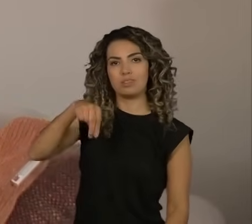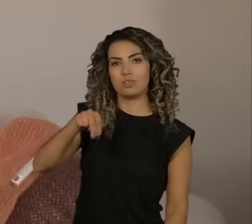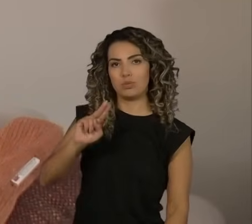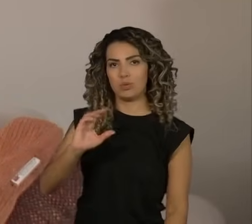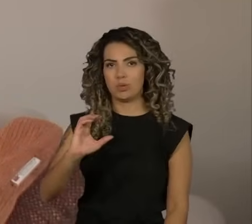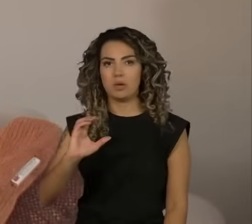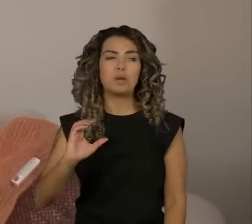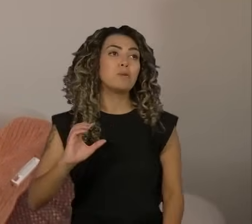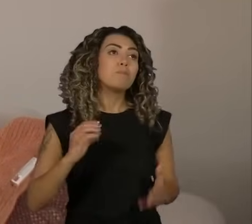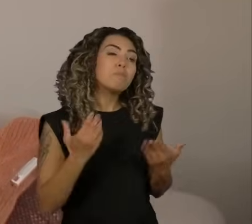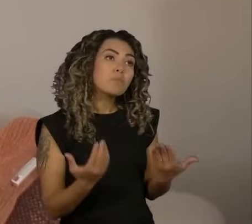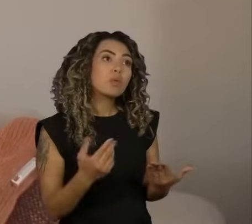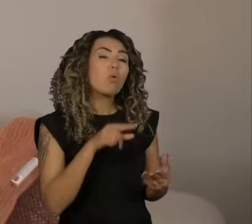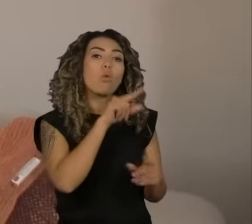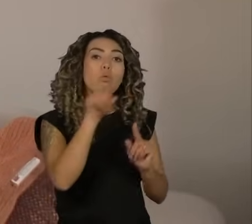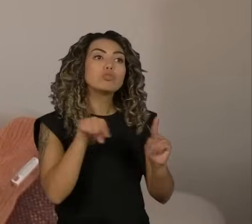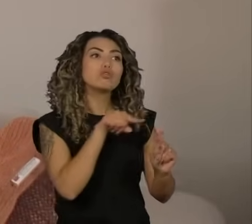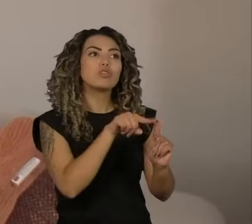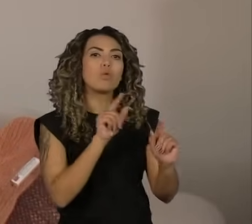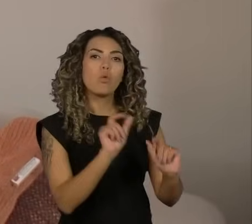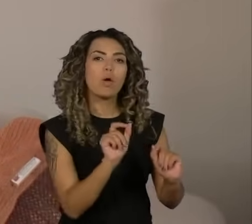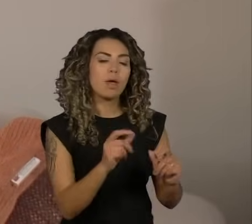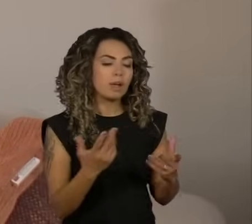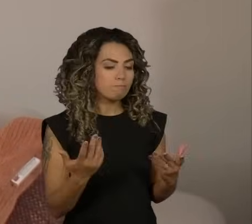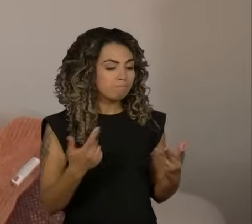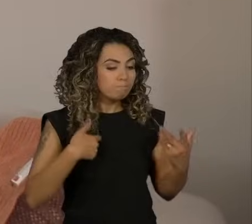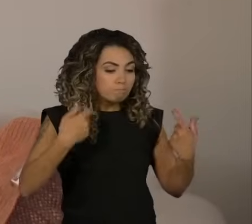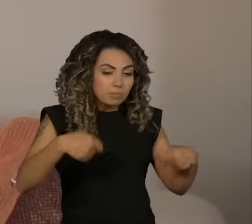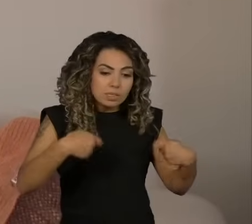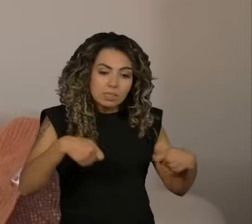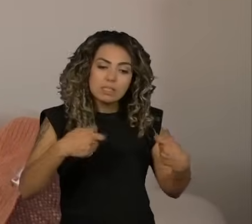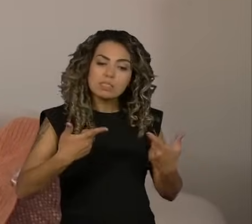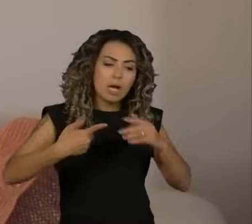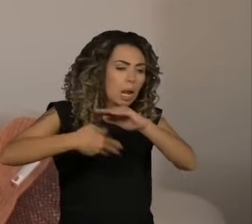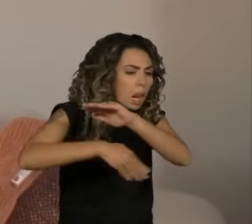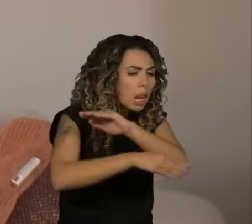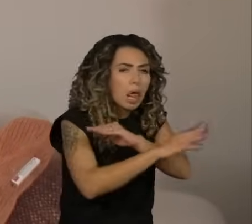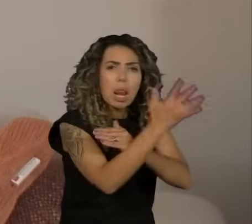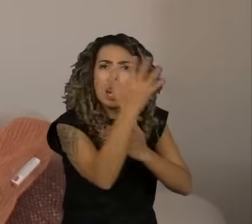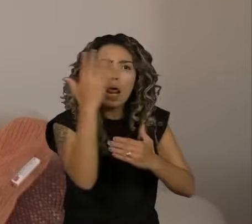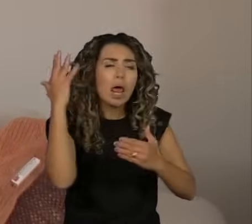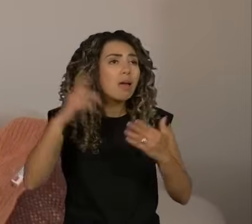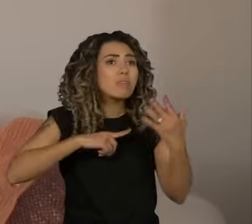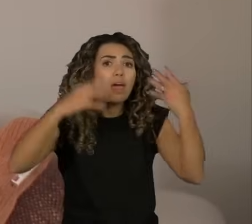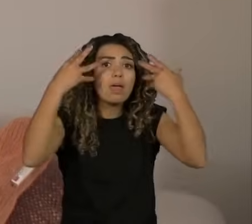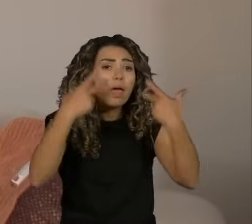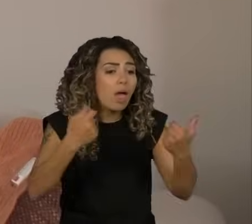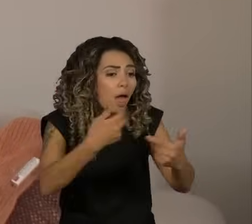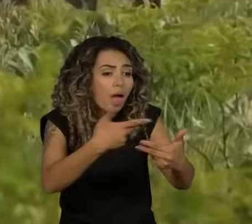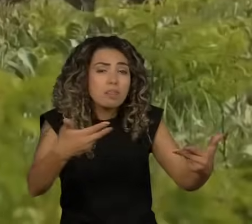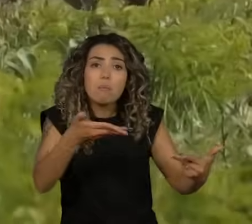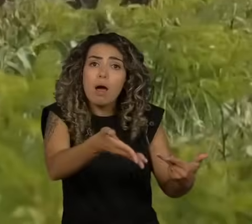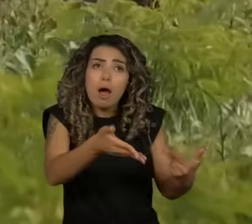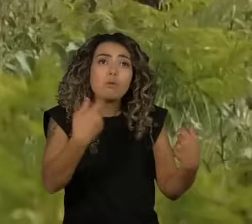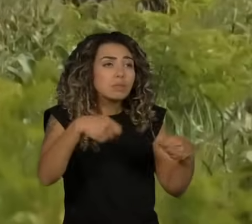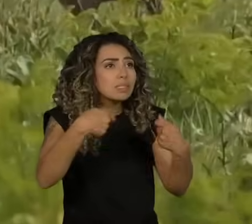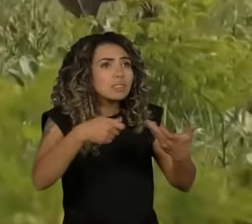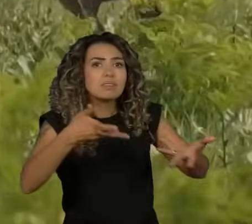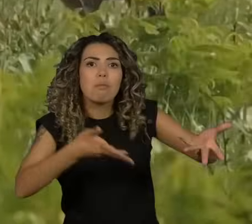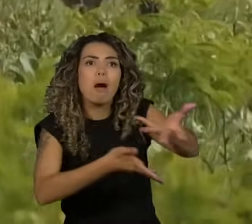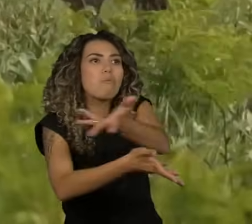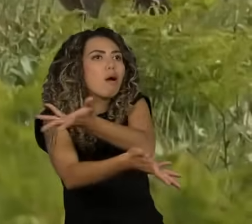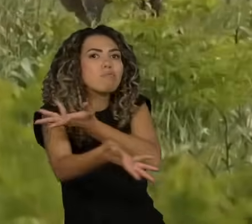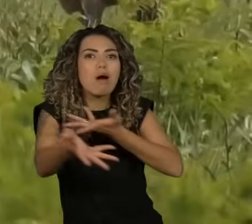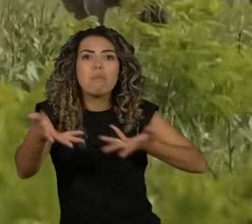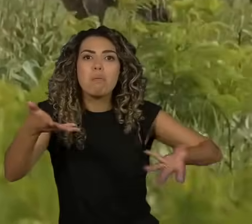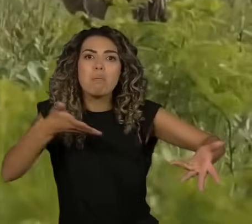que você tem um conjunto de seres vivos que precisam continuar se interrelacionando para que aquela área